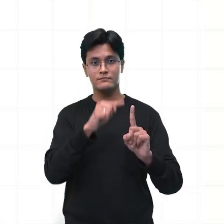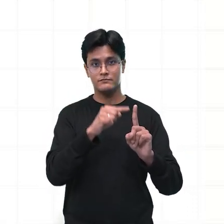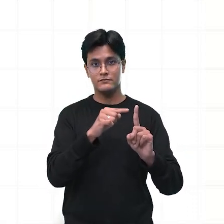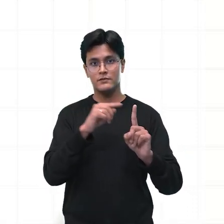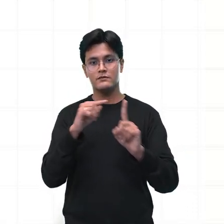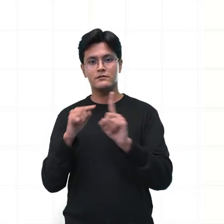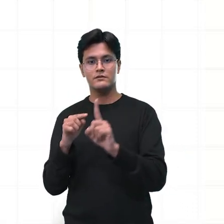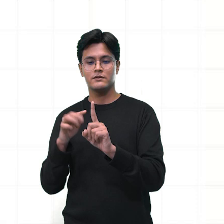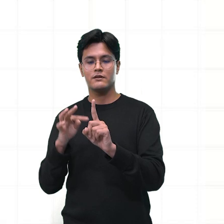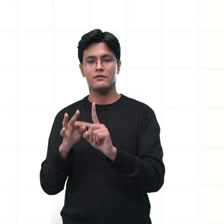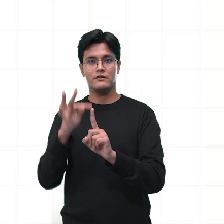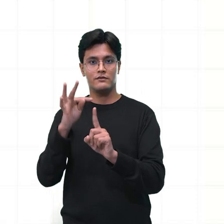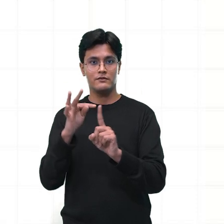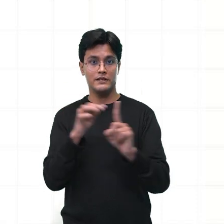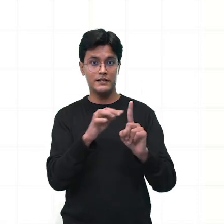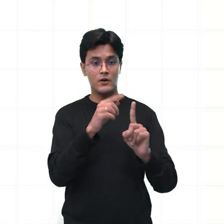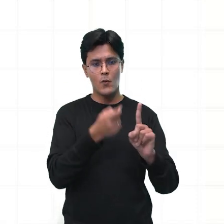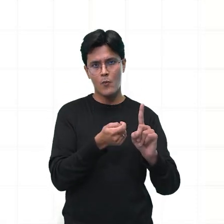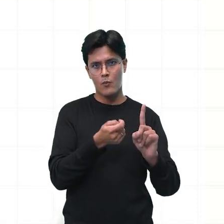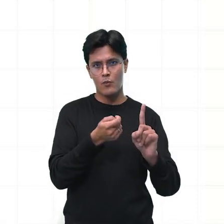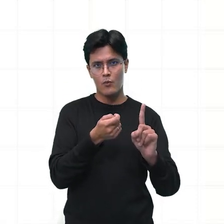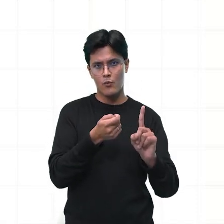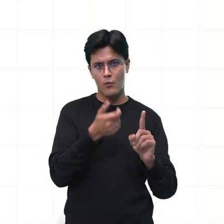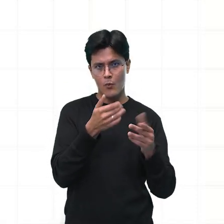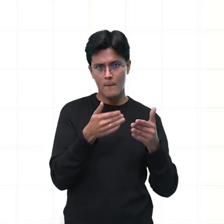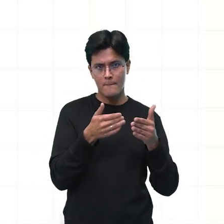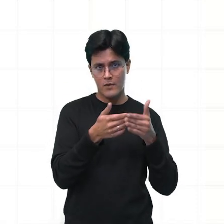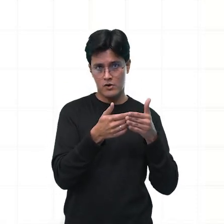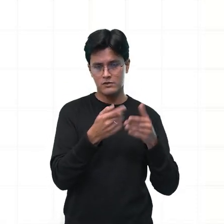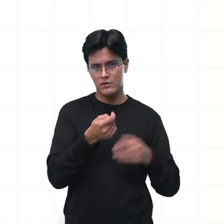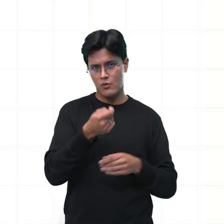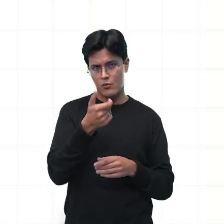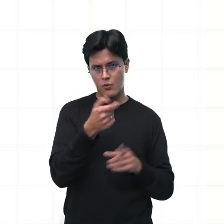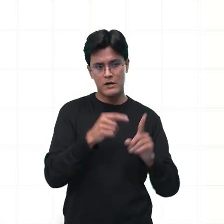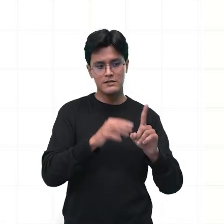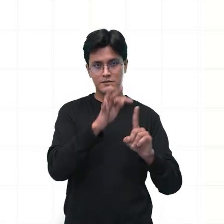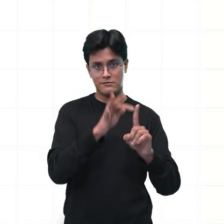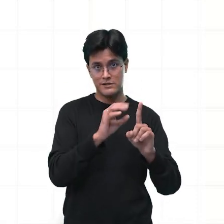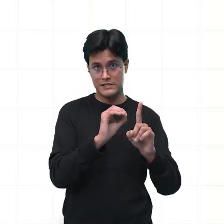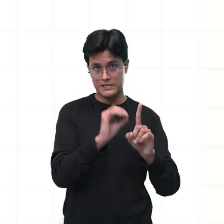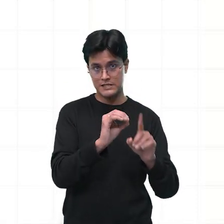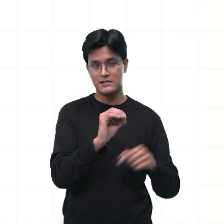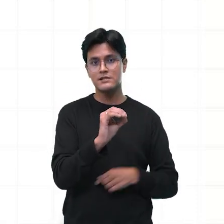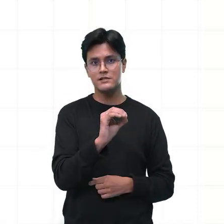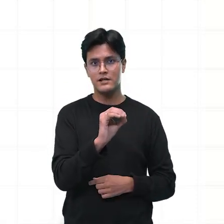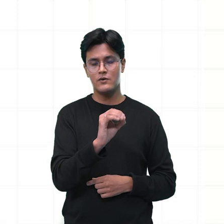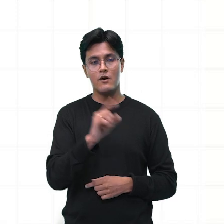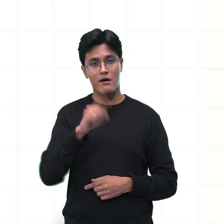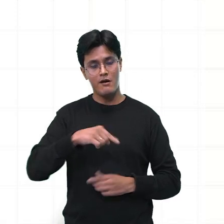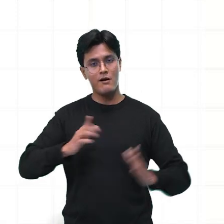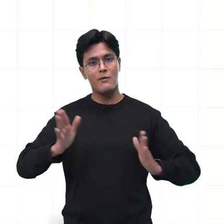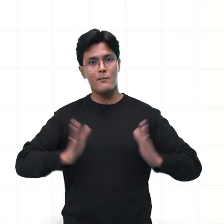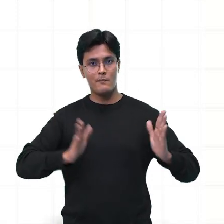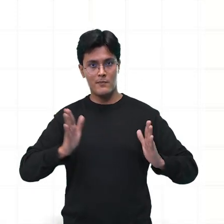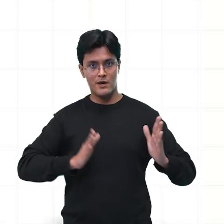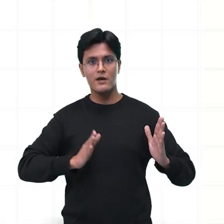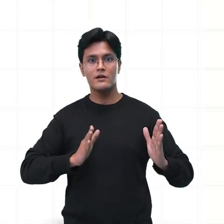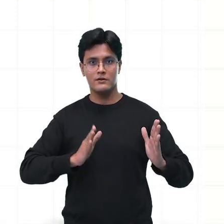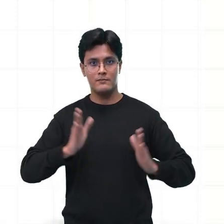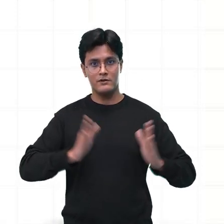Temperaturas próximas a zero são temperaturas que você verifica aí no inverno, né, de algumas cidades, de